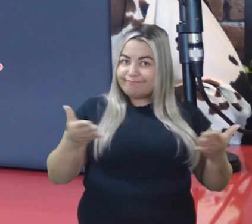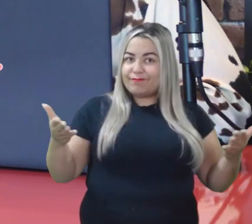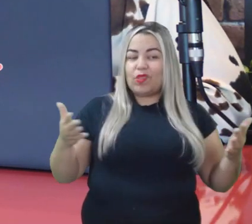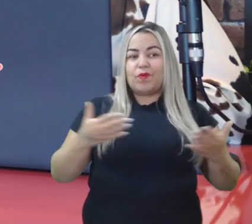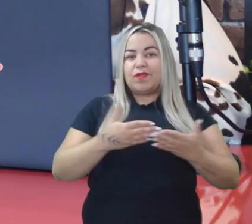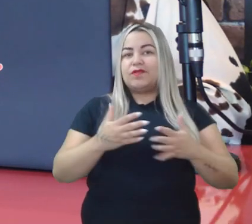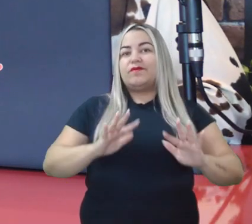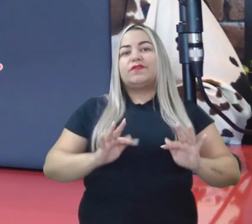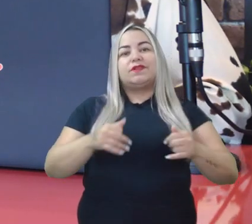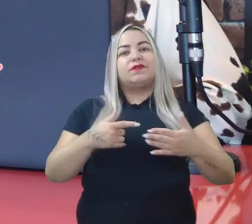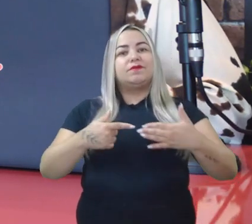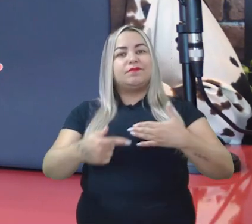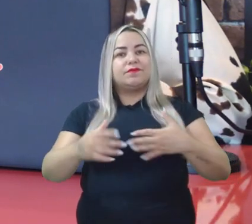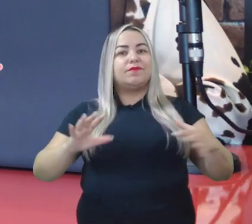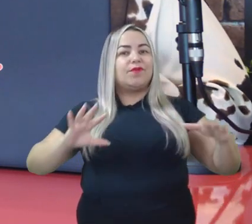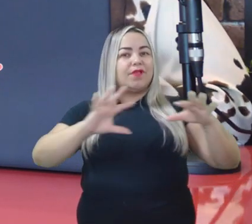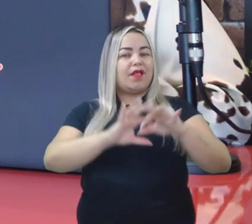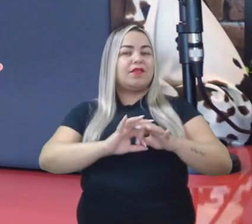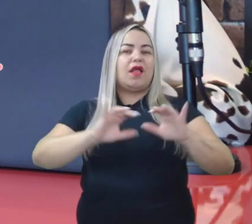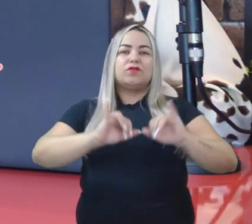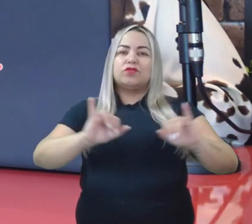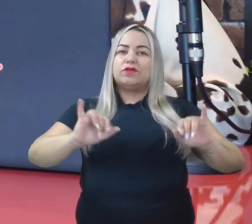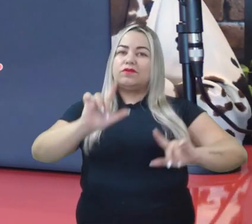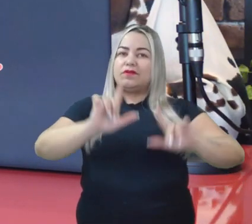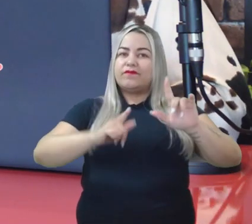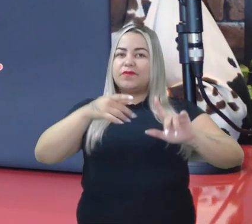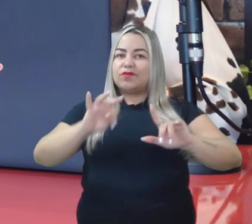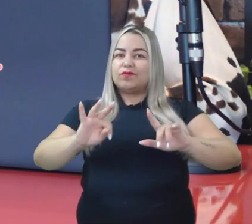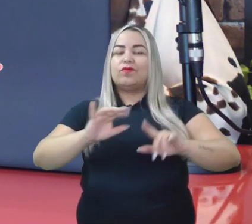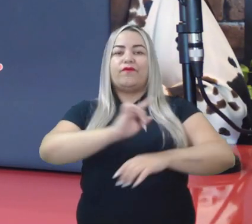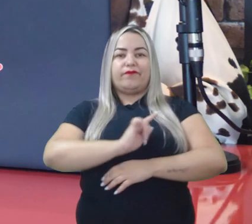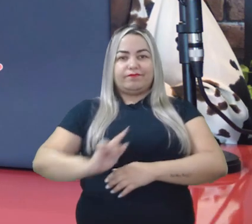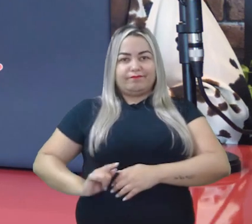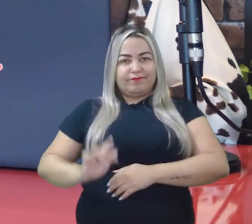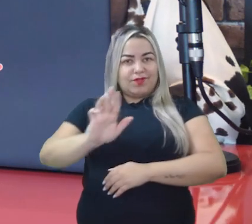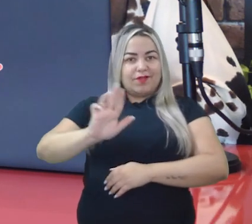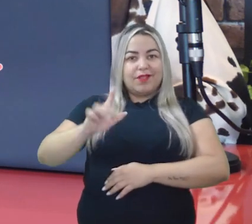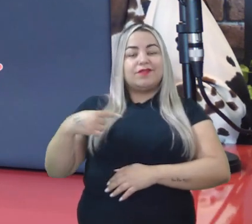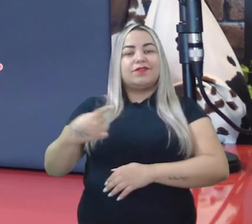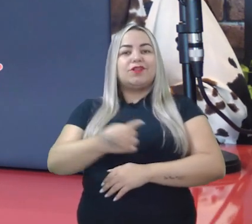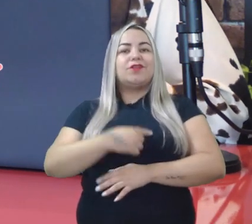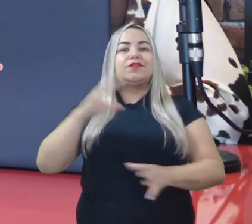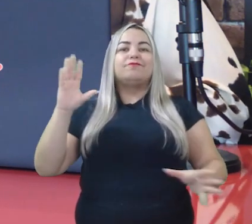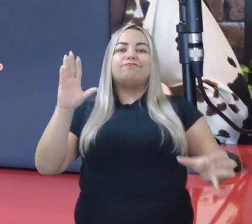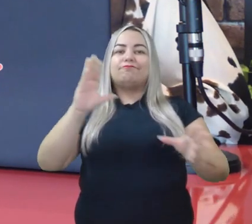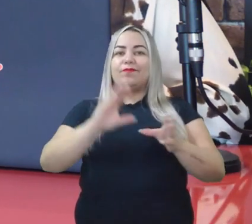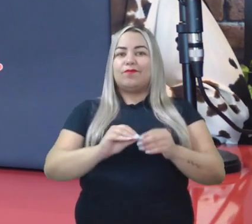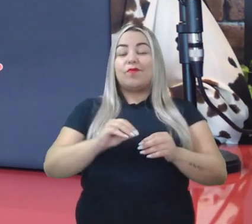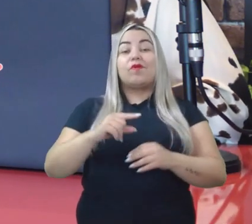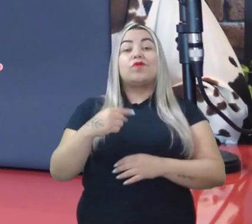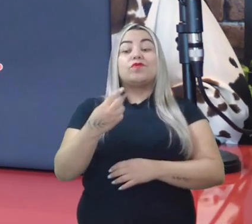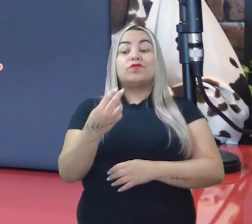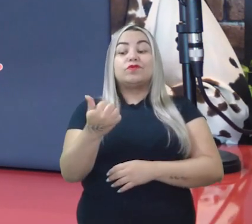Olá para você que começa o seu fim de semana ligado aqui com a gente nas notícias do PT e do governo Lula. E aqui a